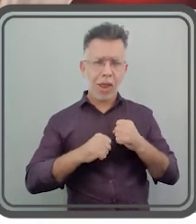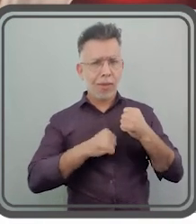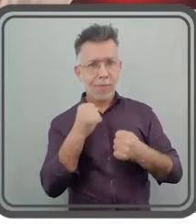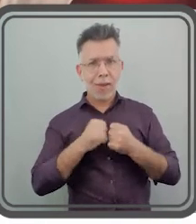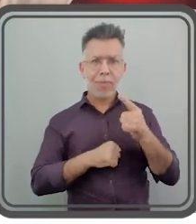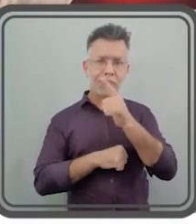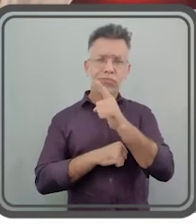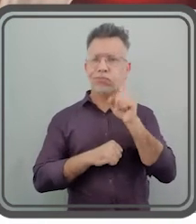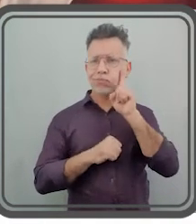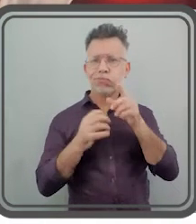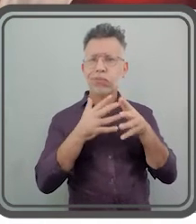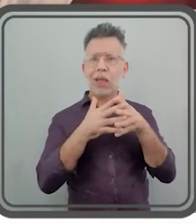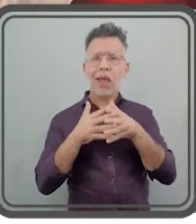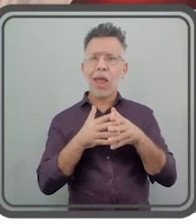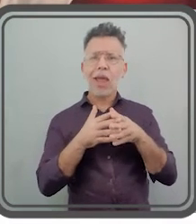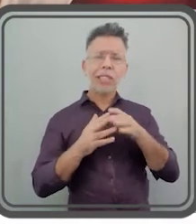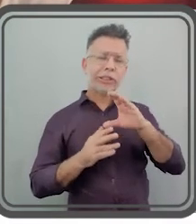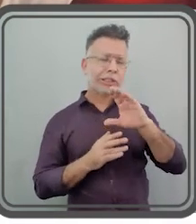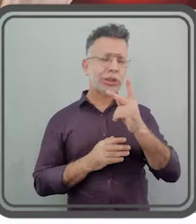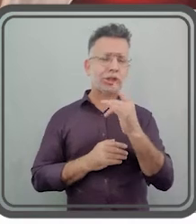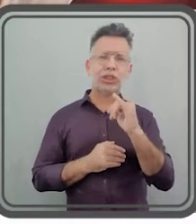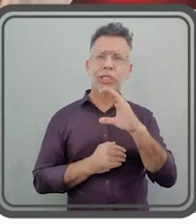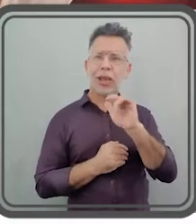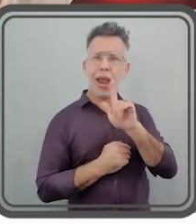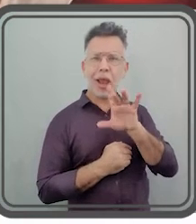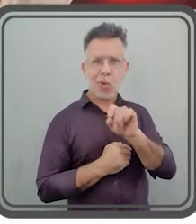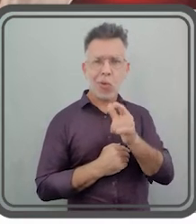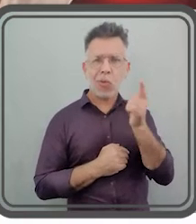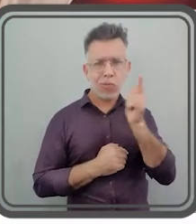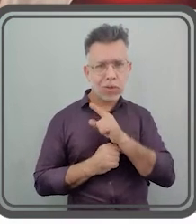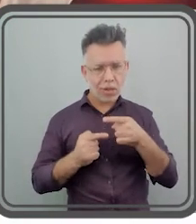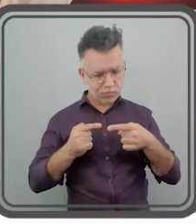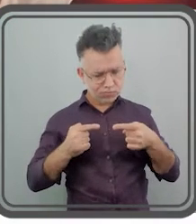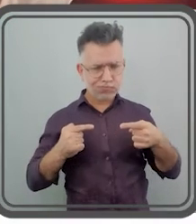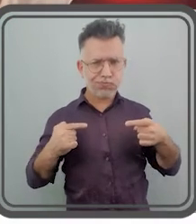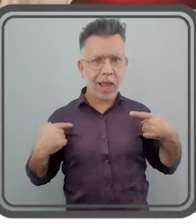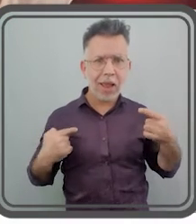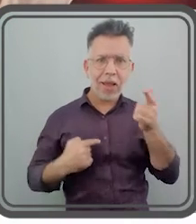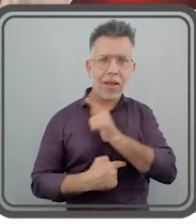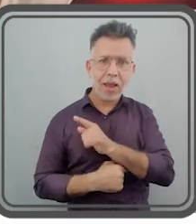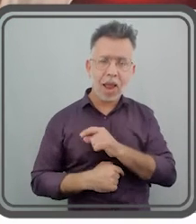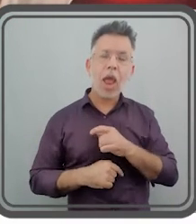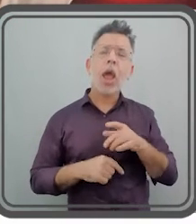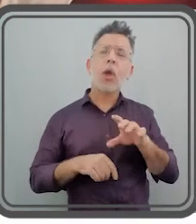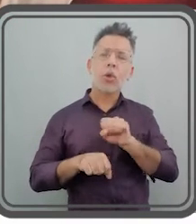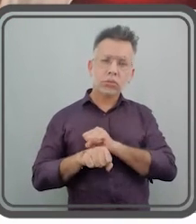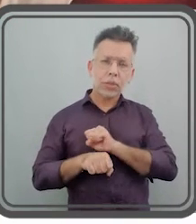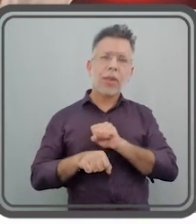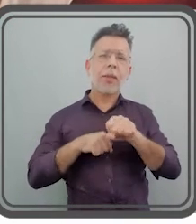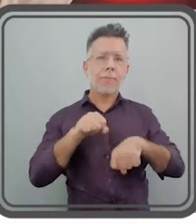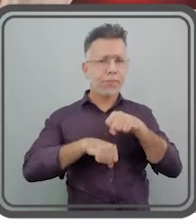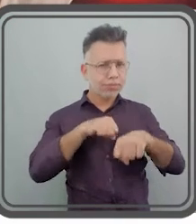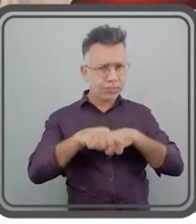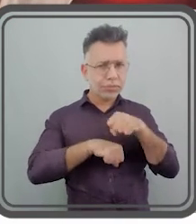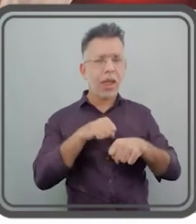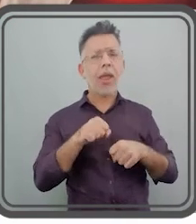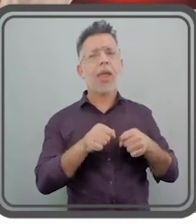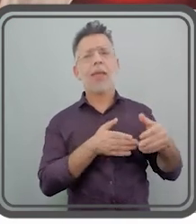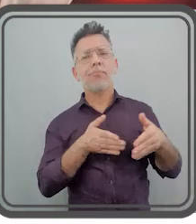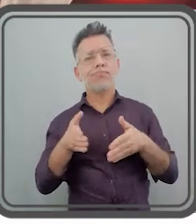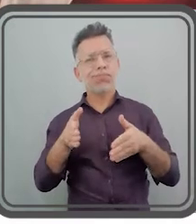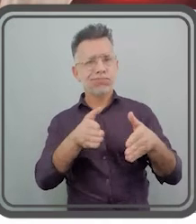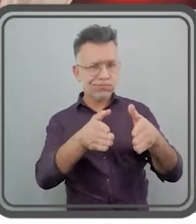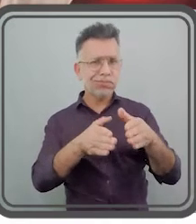Chicago que era uma um sonho que eu tinha de poder concluir uma maratona então sempre corri gosto de pedalar também para ciclismo de estrada